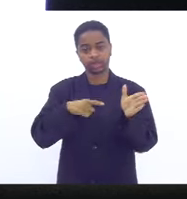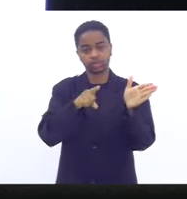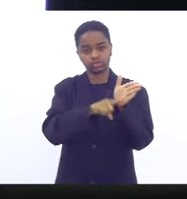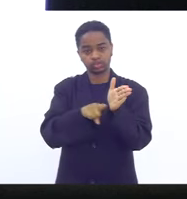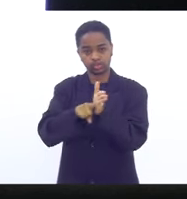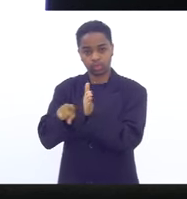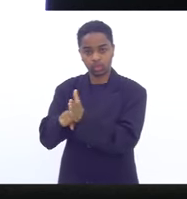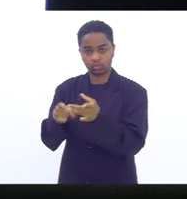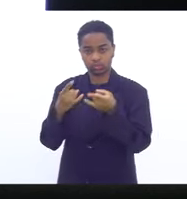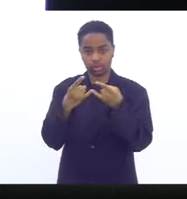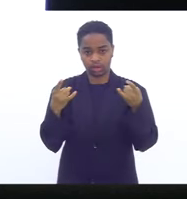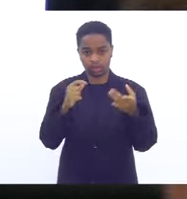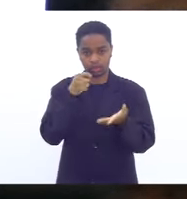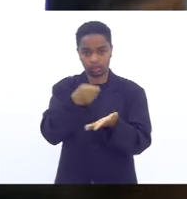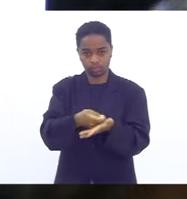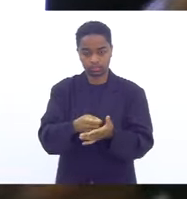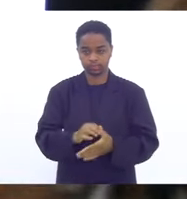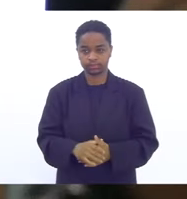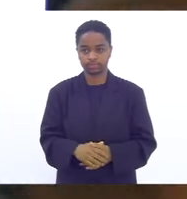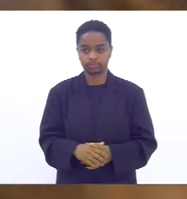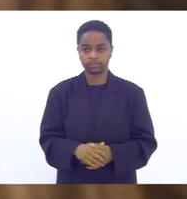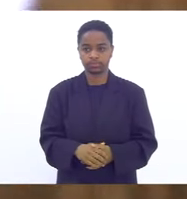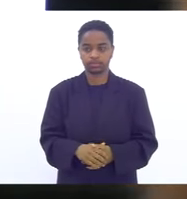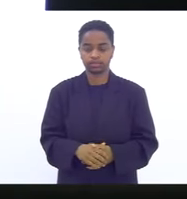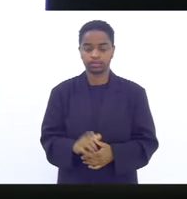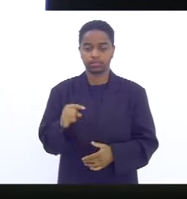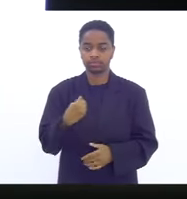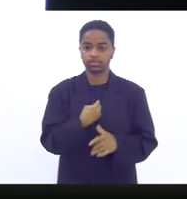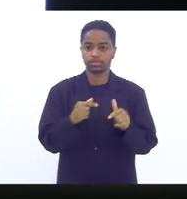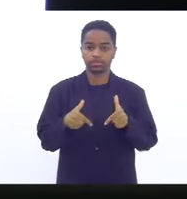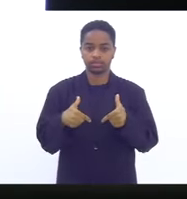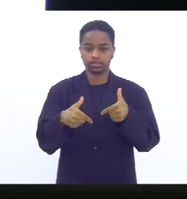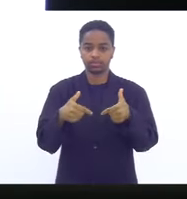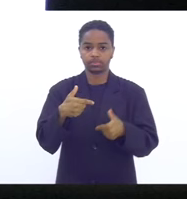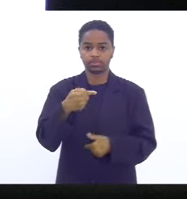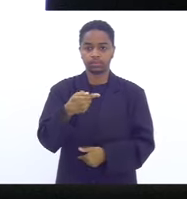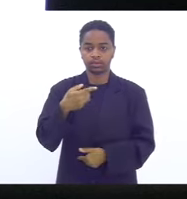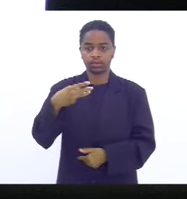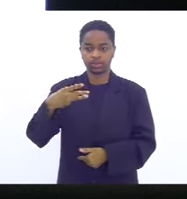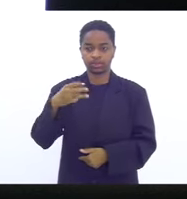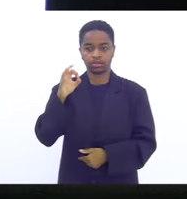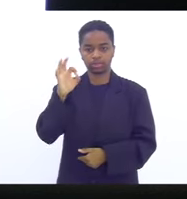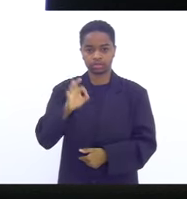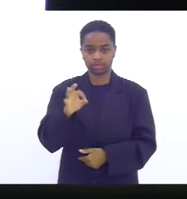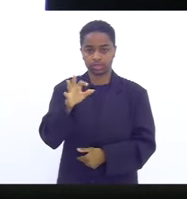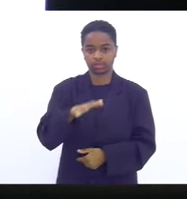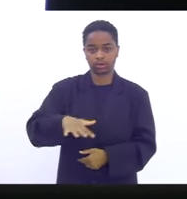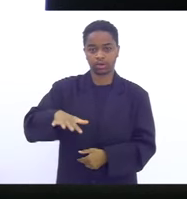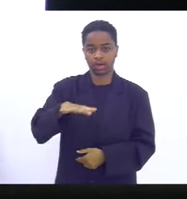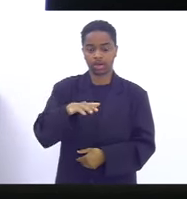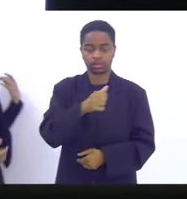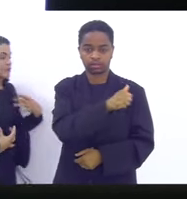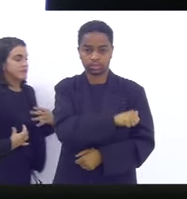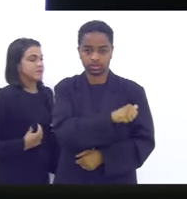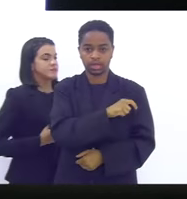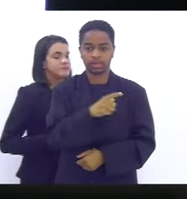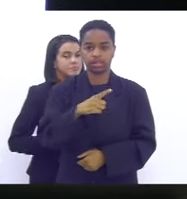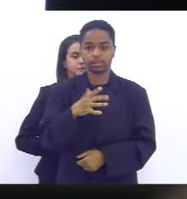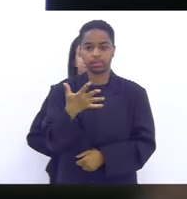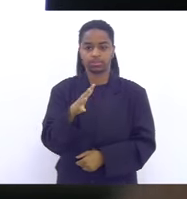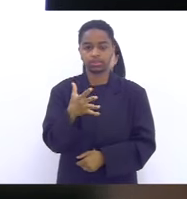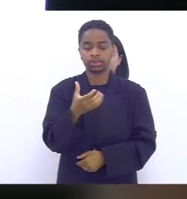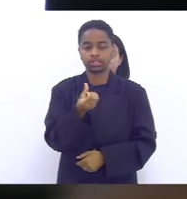na conta de energia. Atuamos em 73% do estado, com aproximadamente 62